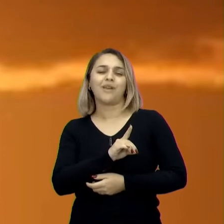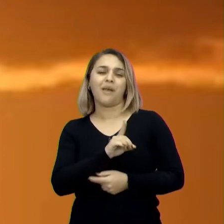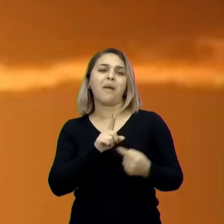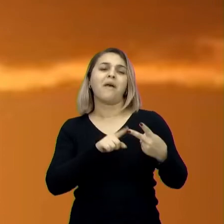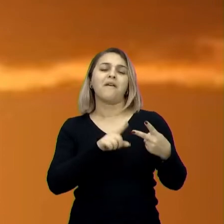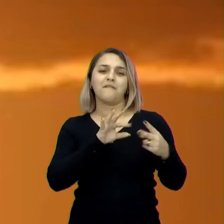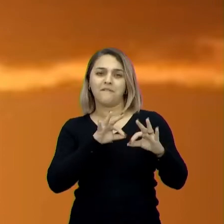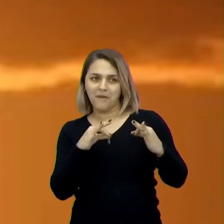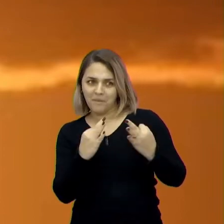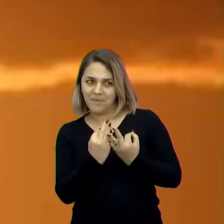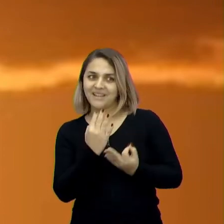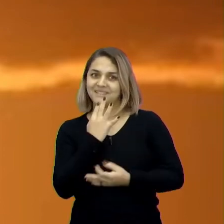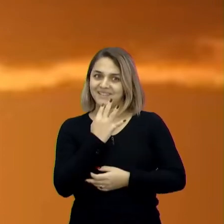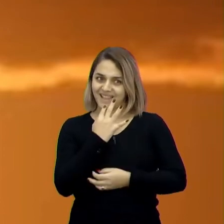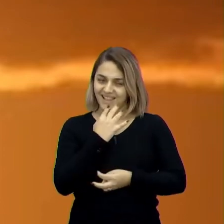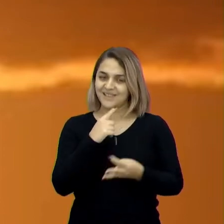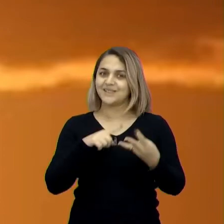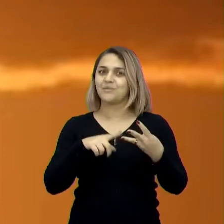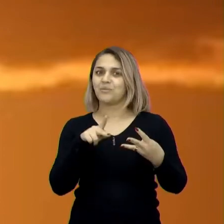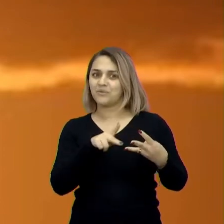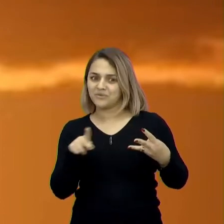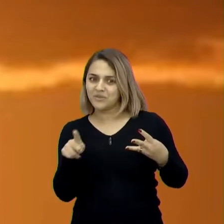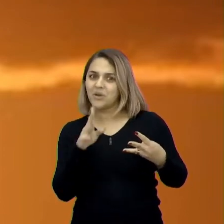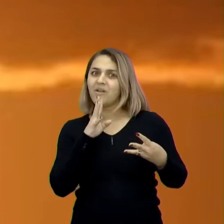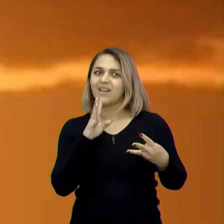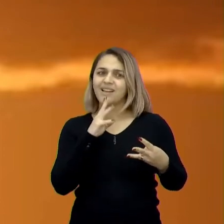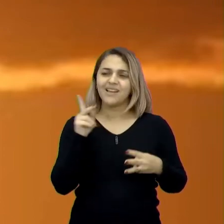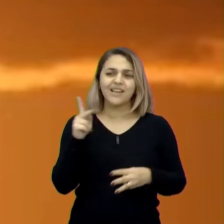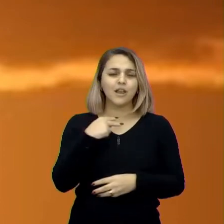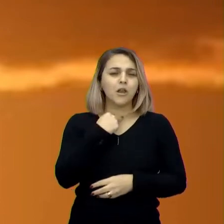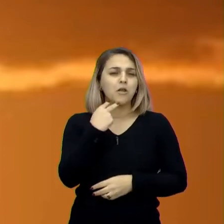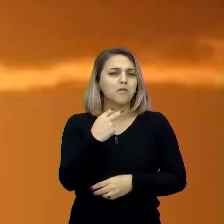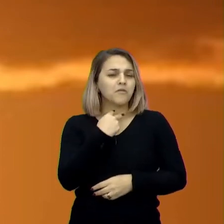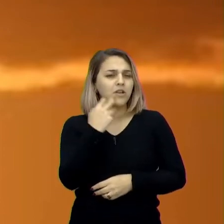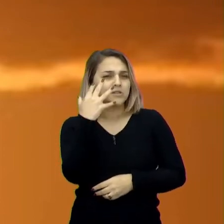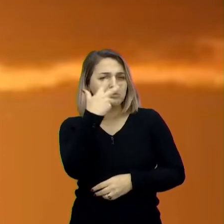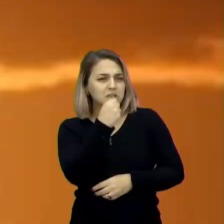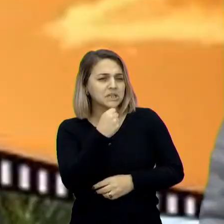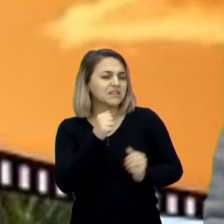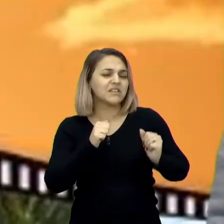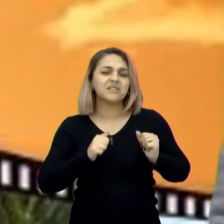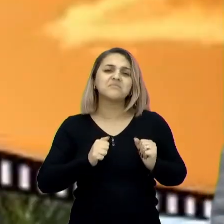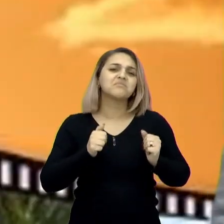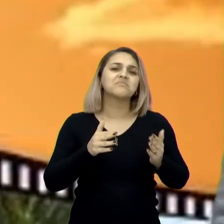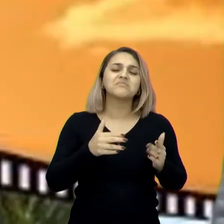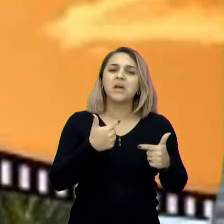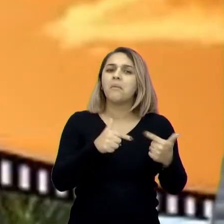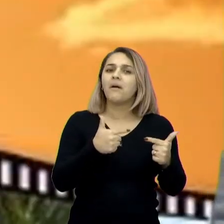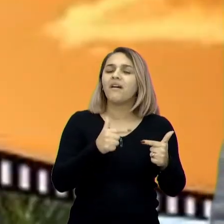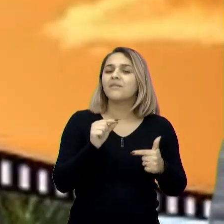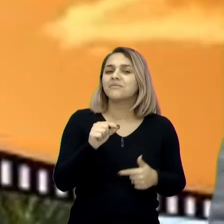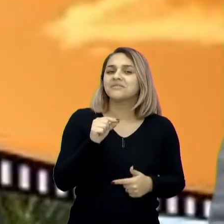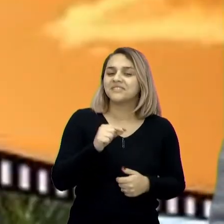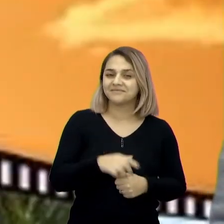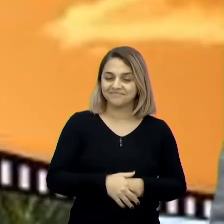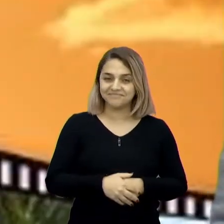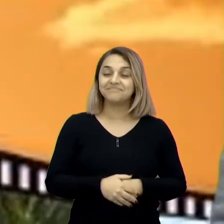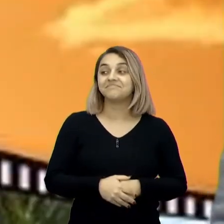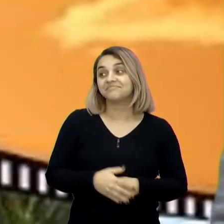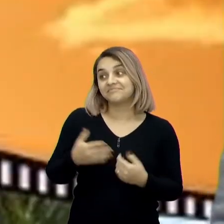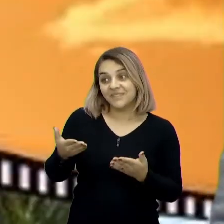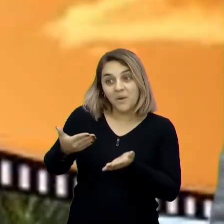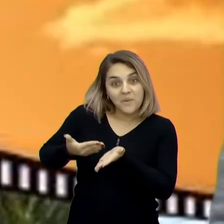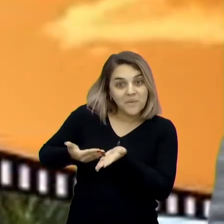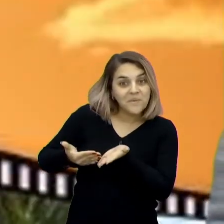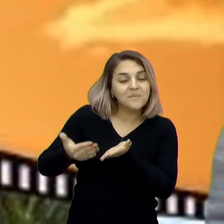conhecem, mas eu não sei, a voz dele é bonita, né? O que será que ele faz? Então já parte aí o momento de